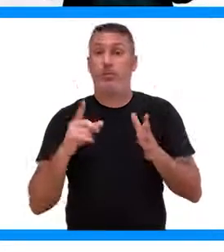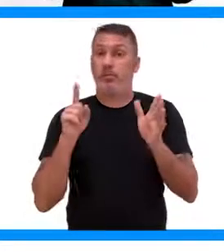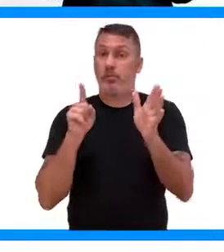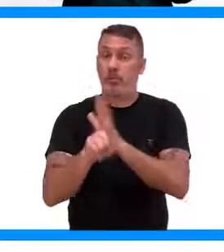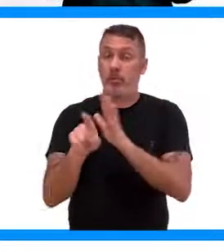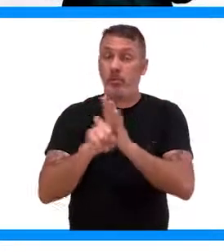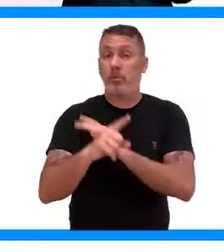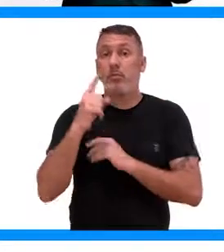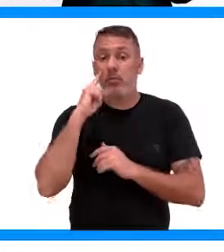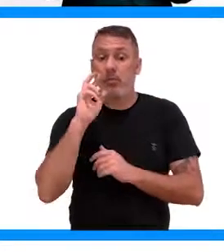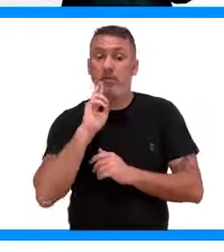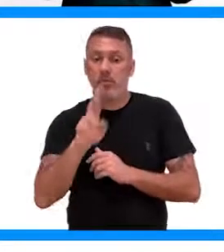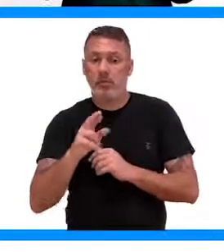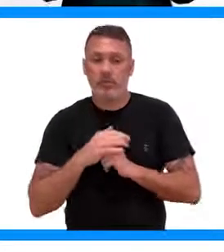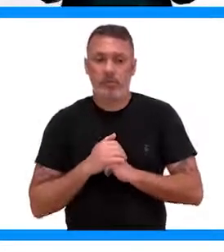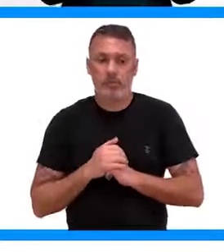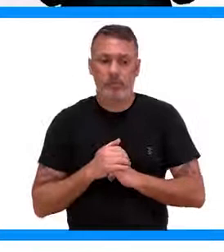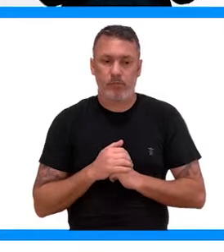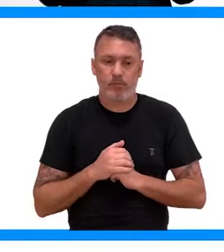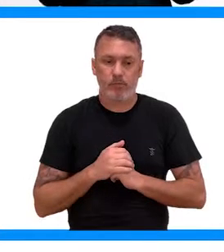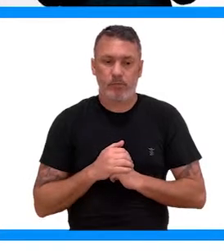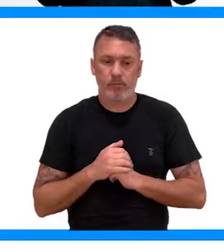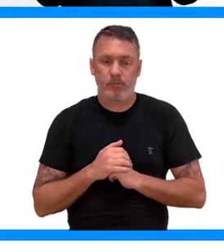para as questões.